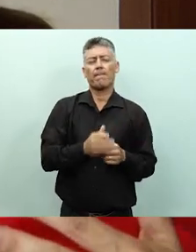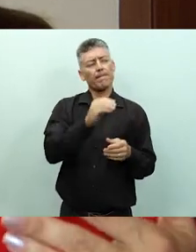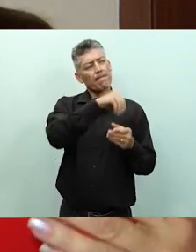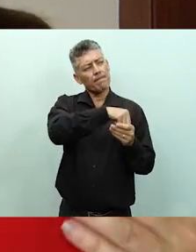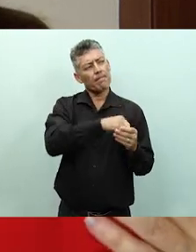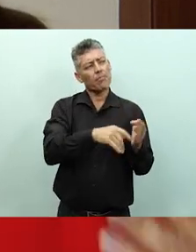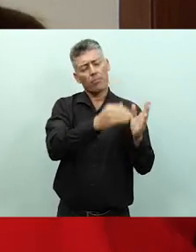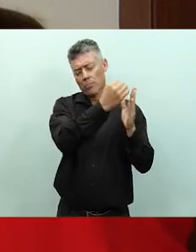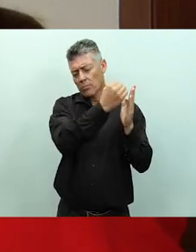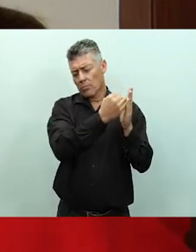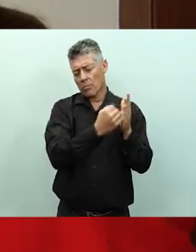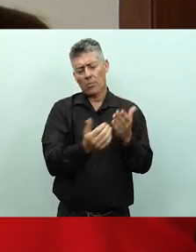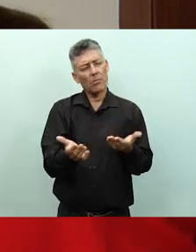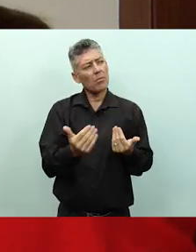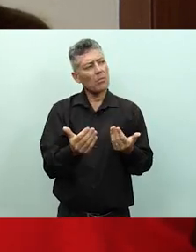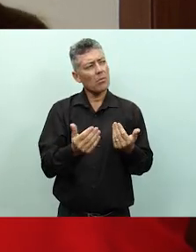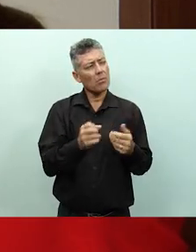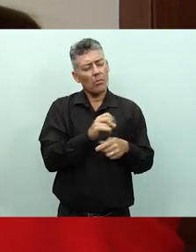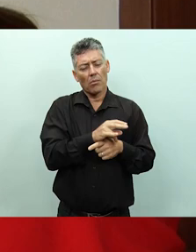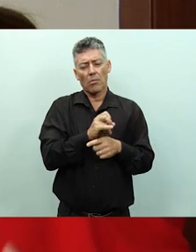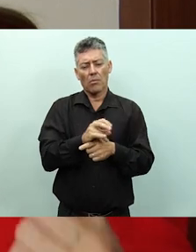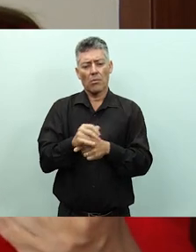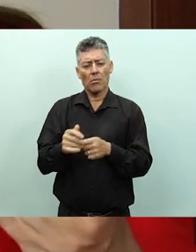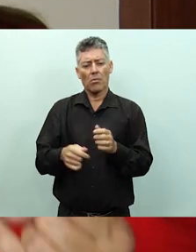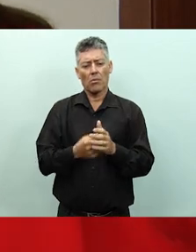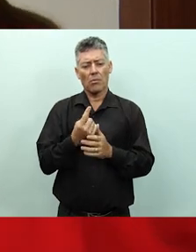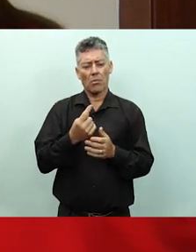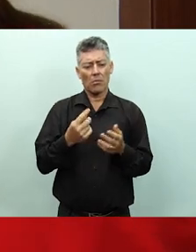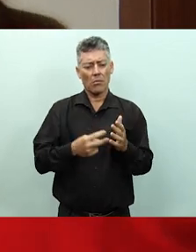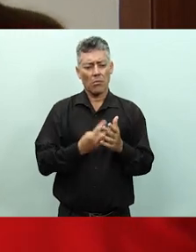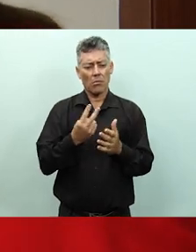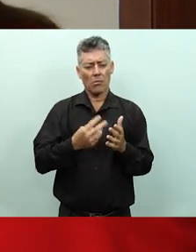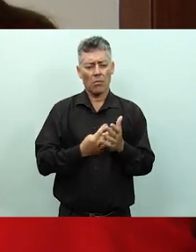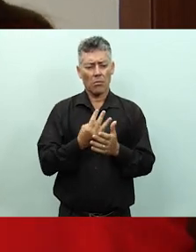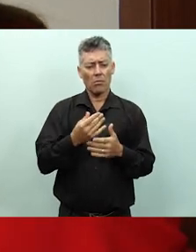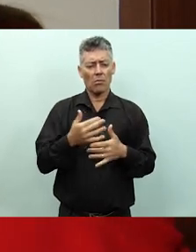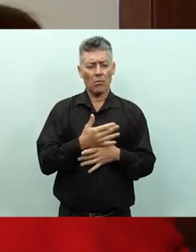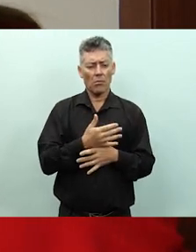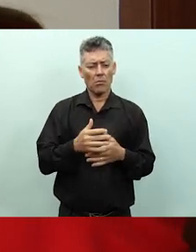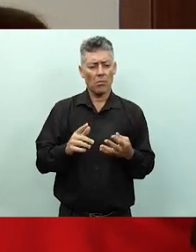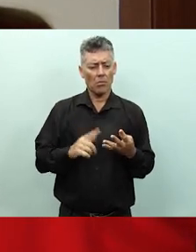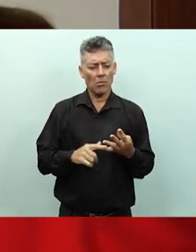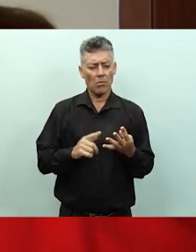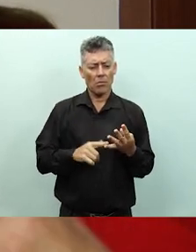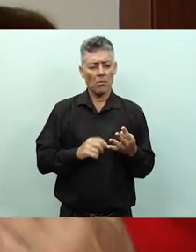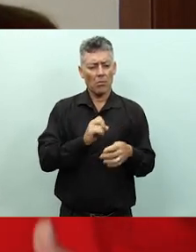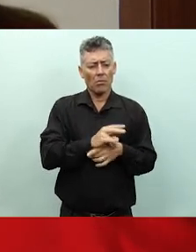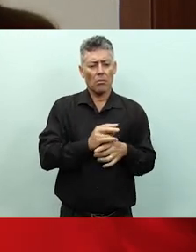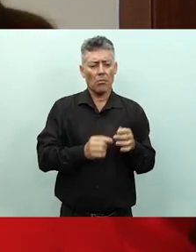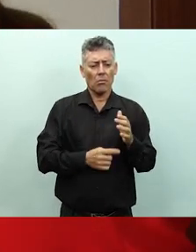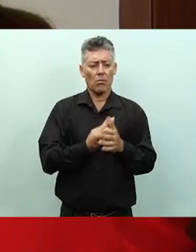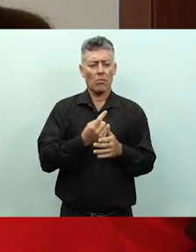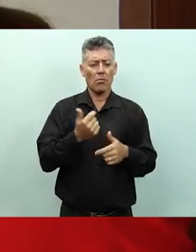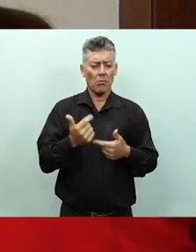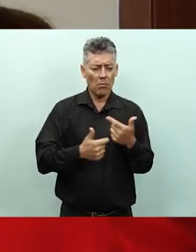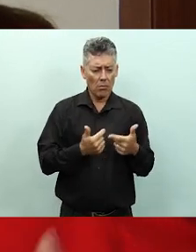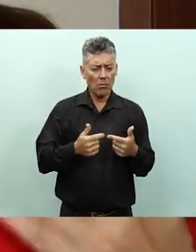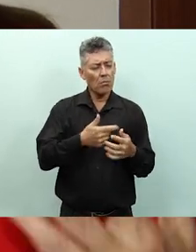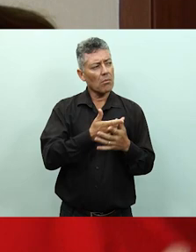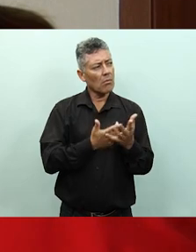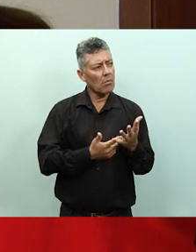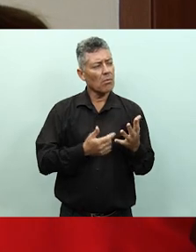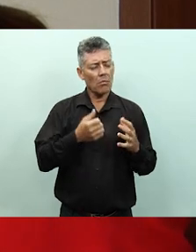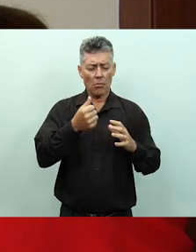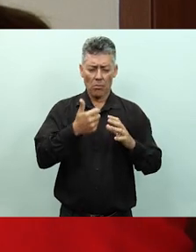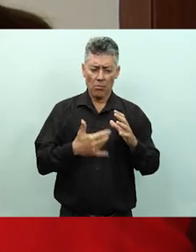gente implantou programas como Jovem Empreendedor, Programa Primeira Chance, Aprendiz Cidadão, Programa do Primeiro Emprego, programas